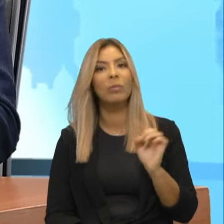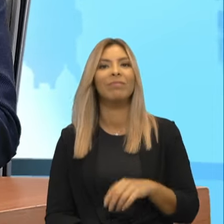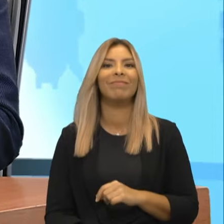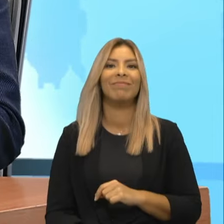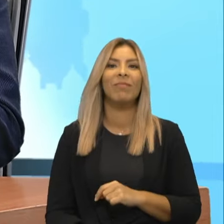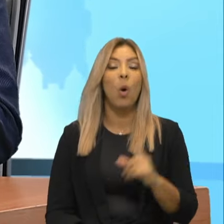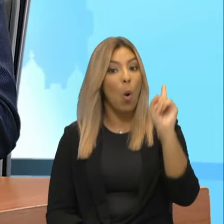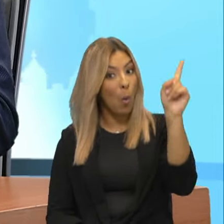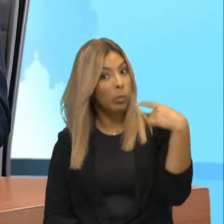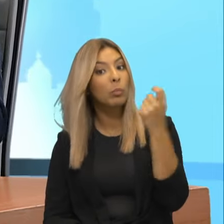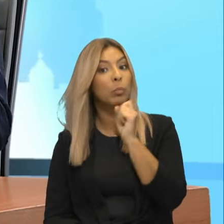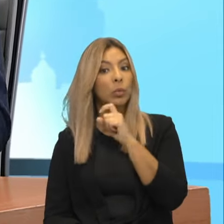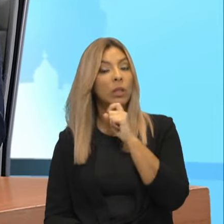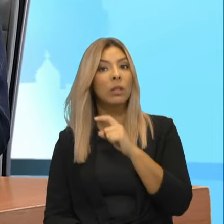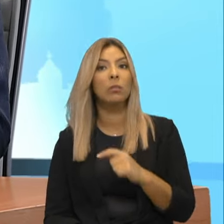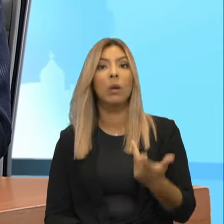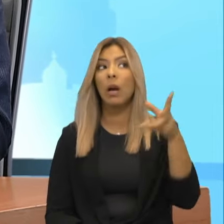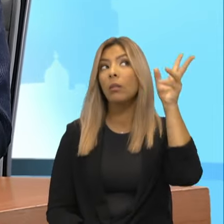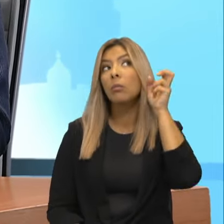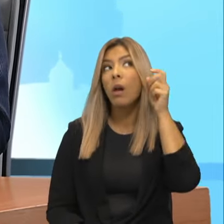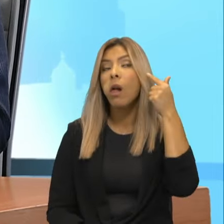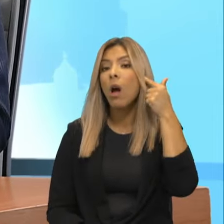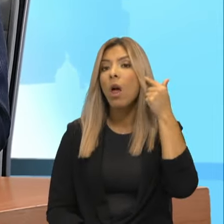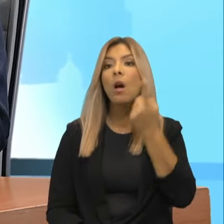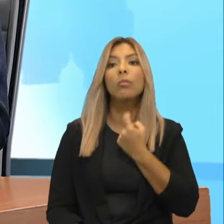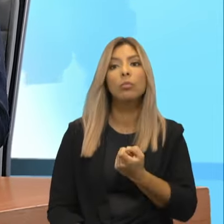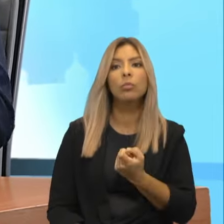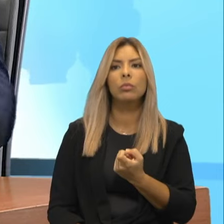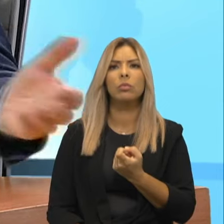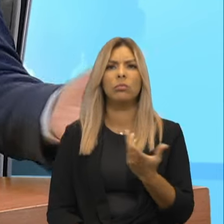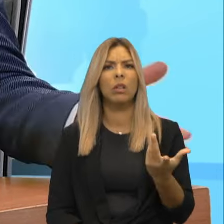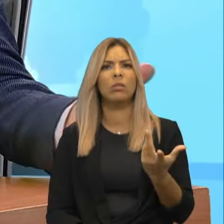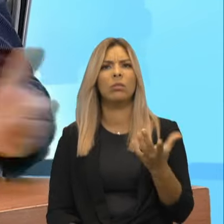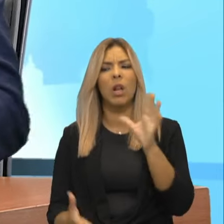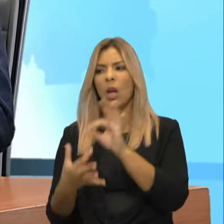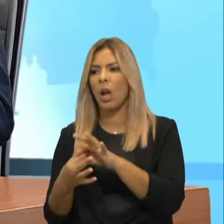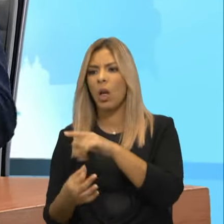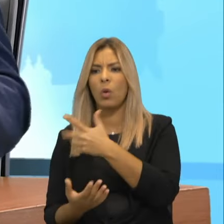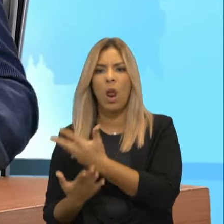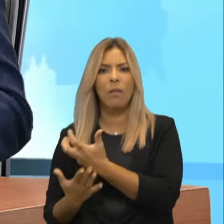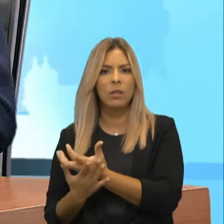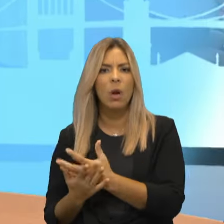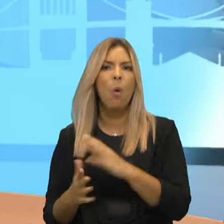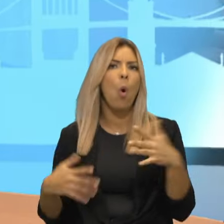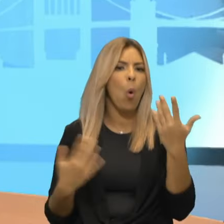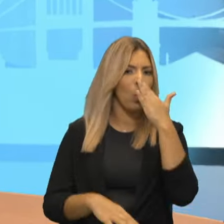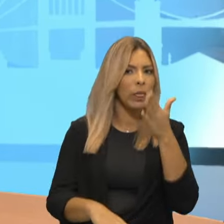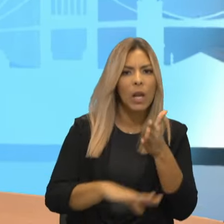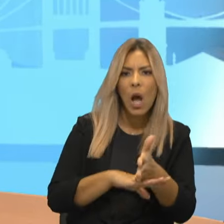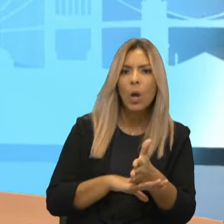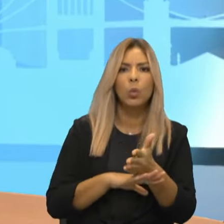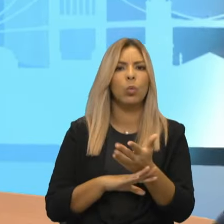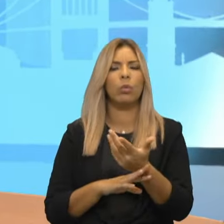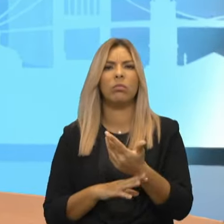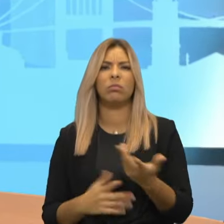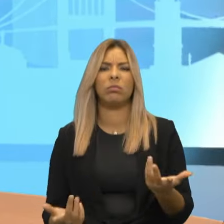Mas podias ter para receberes uma indicação da regia em relação à gravação ou ao direto que estás a fazer. Não